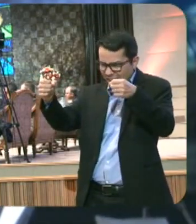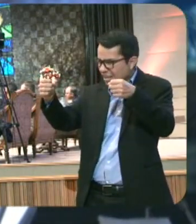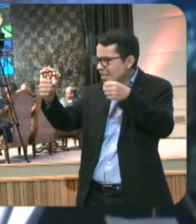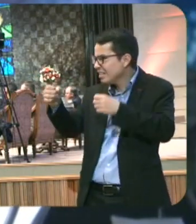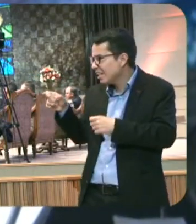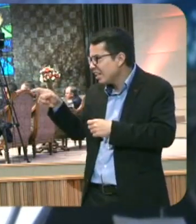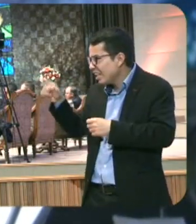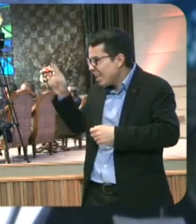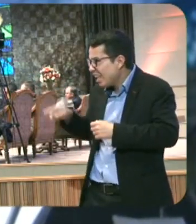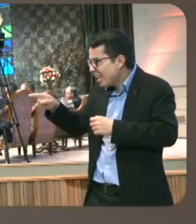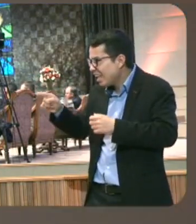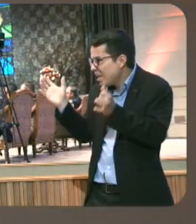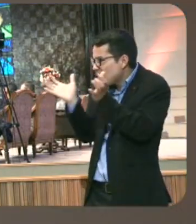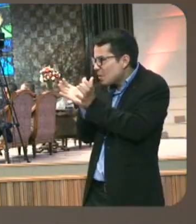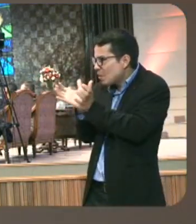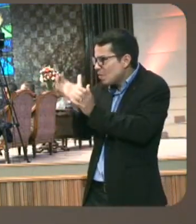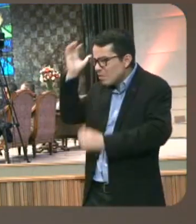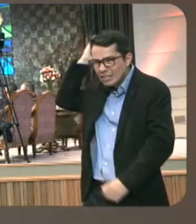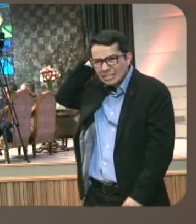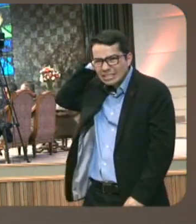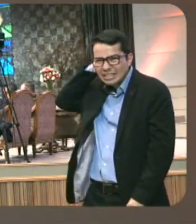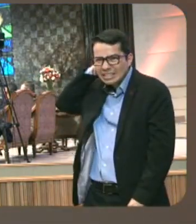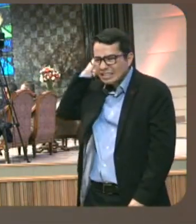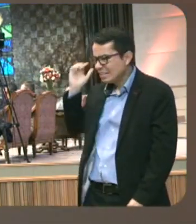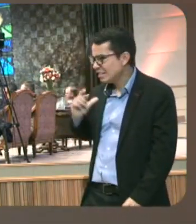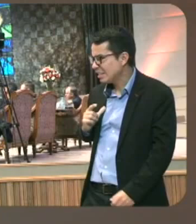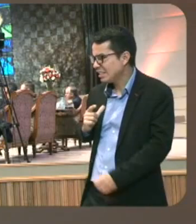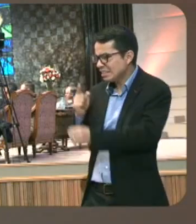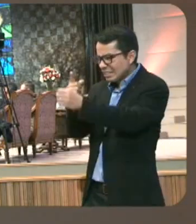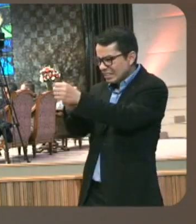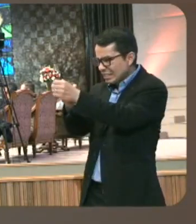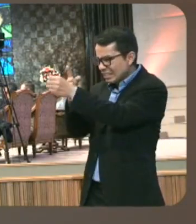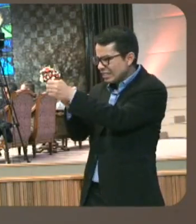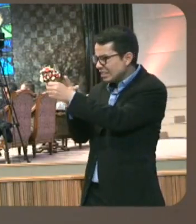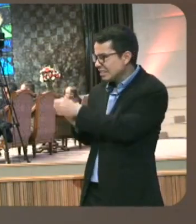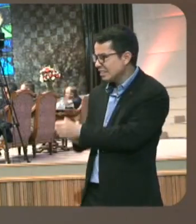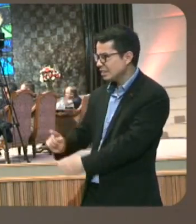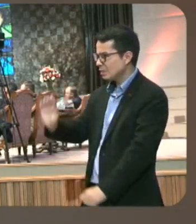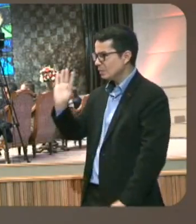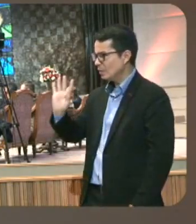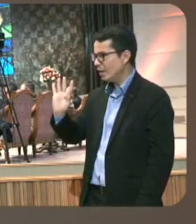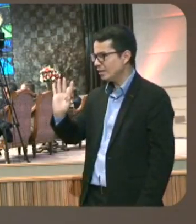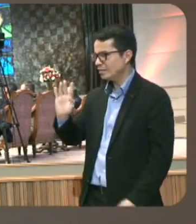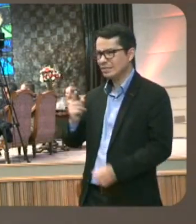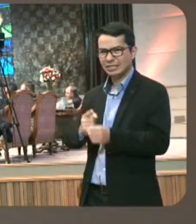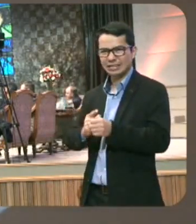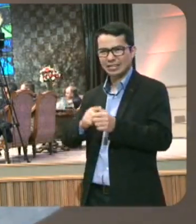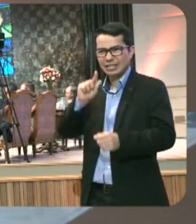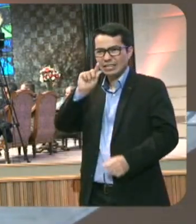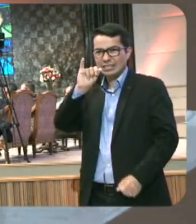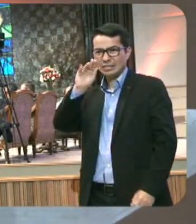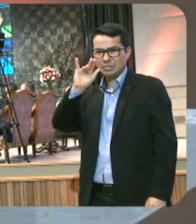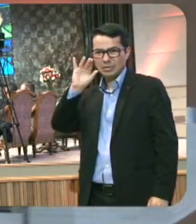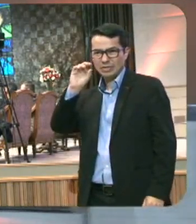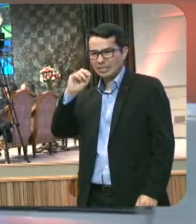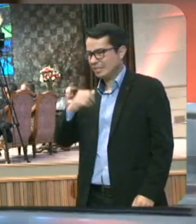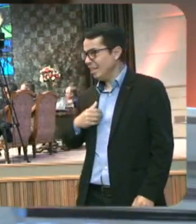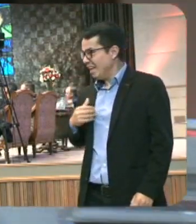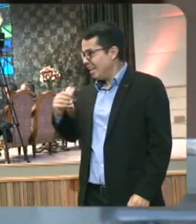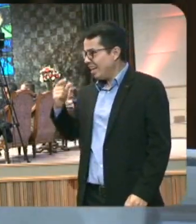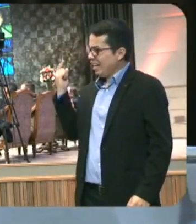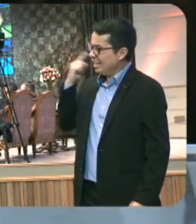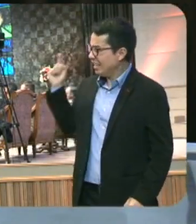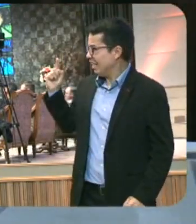cidade conquistada, havia 4 cidades gibeonitas, e eles voltaram correndo para dizer para